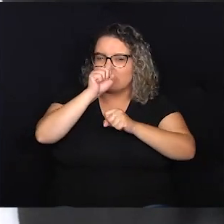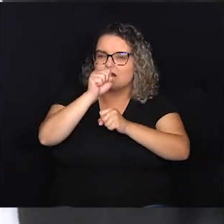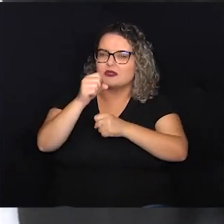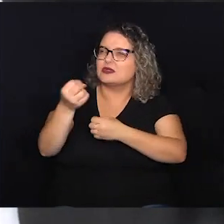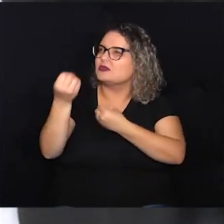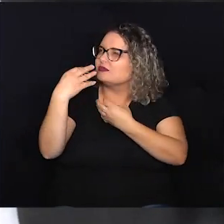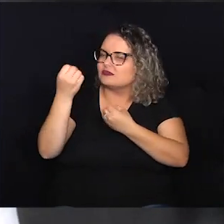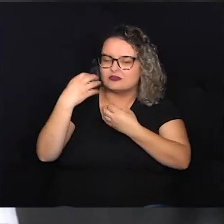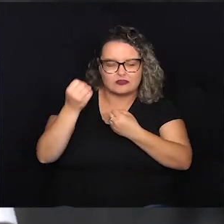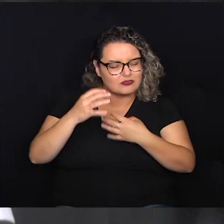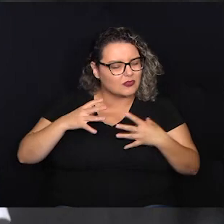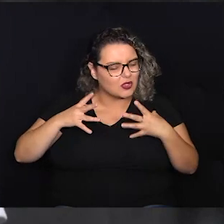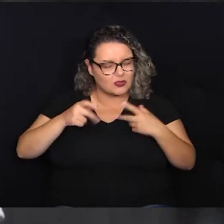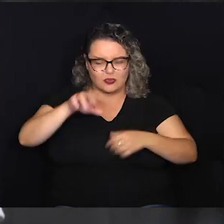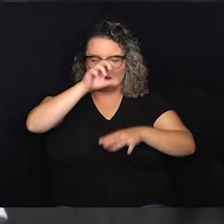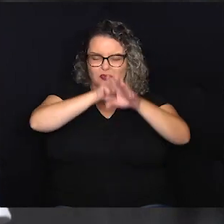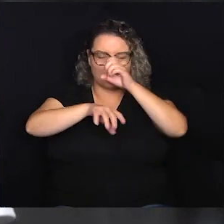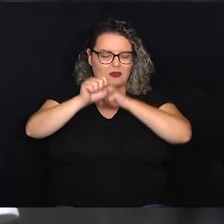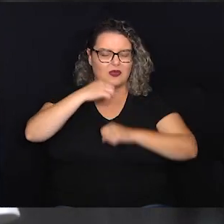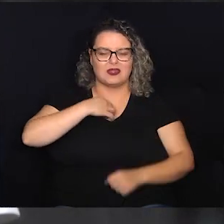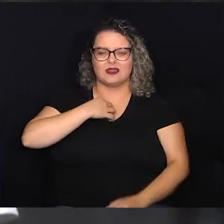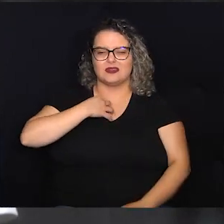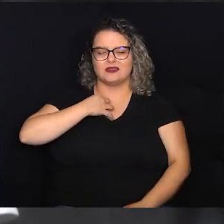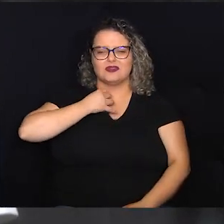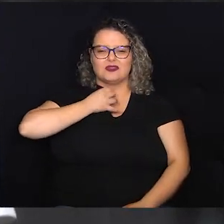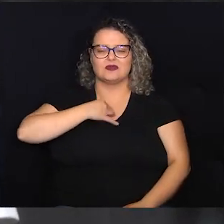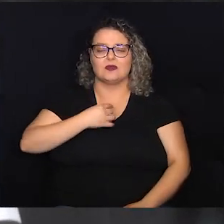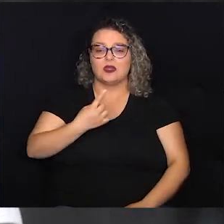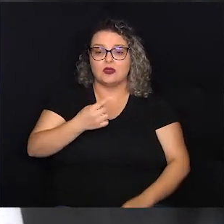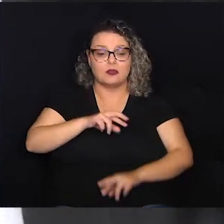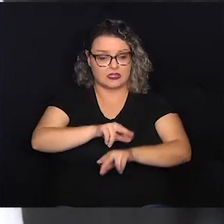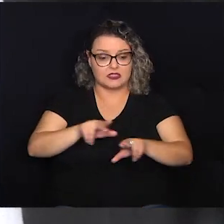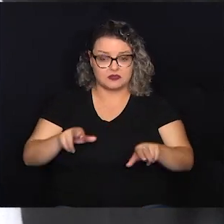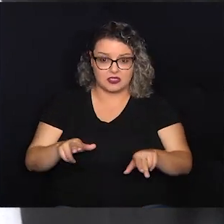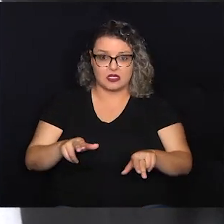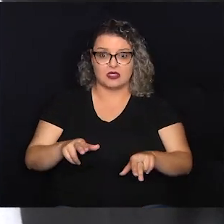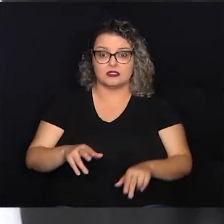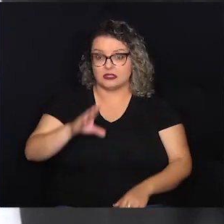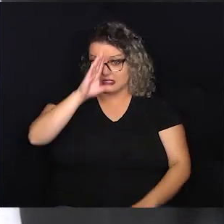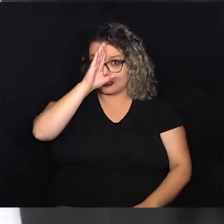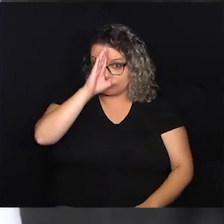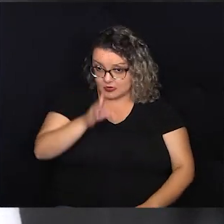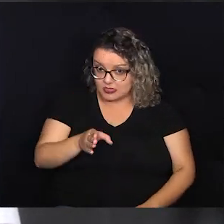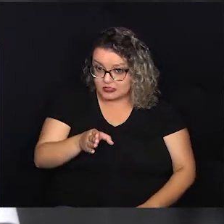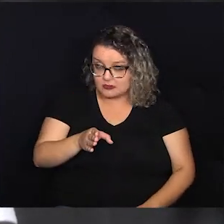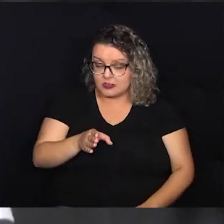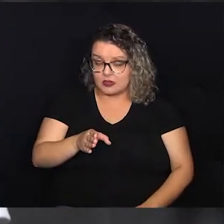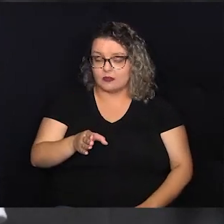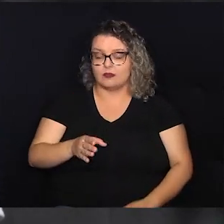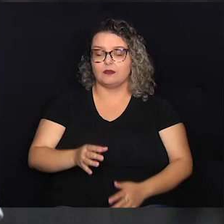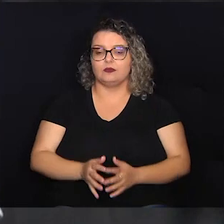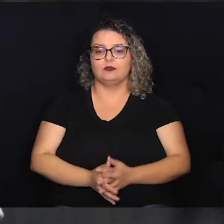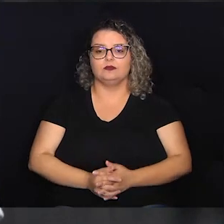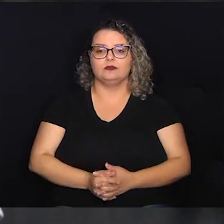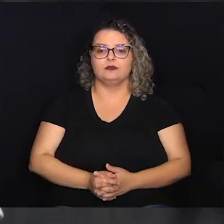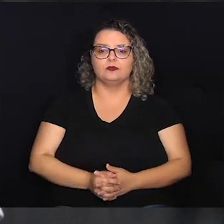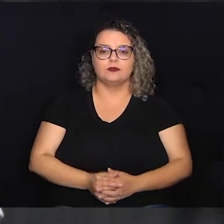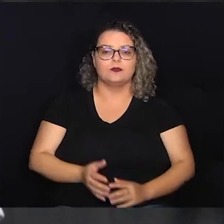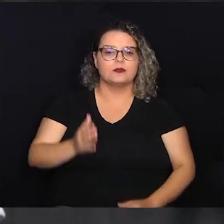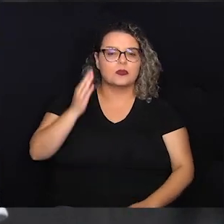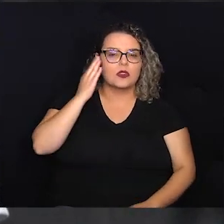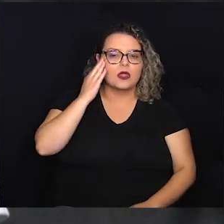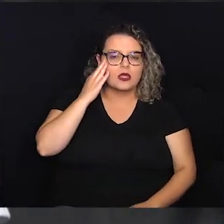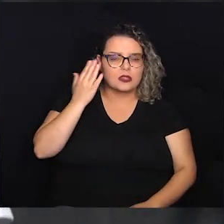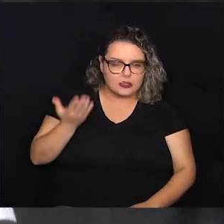Deus. E foi muito forte todas as lições que eu aprendi, né? E uma delas,